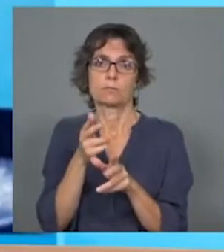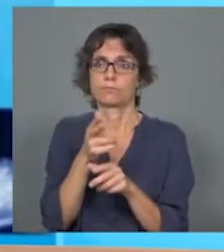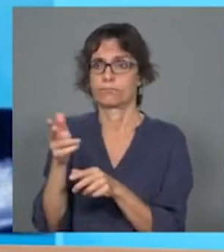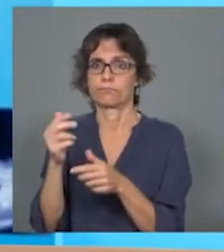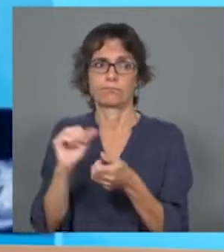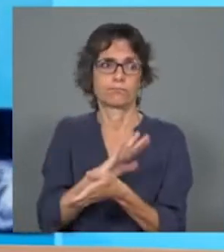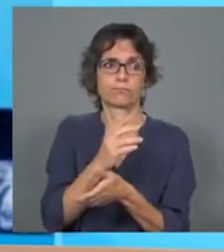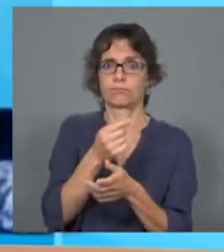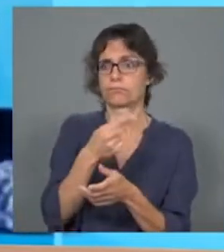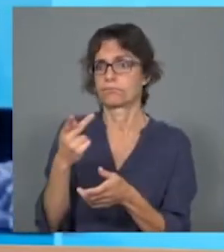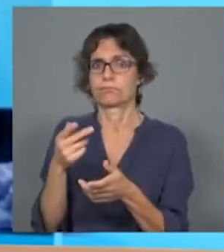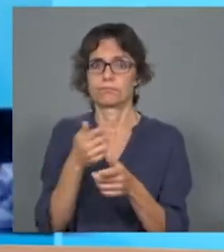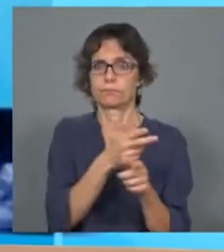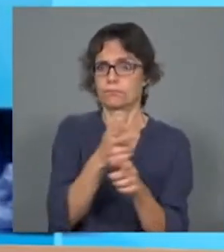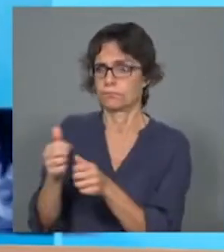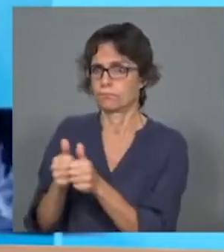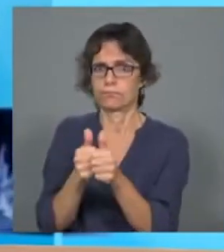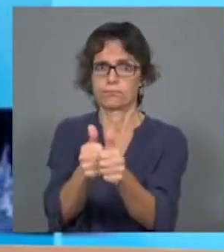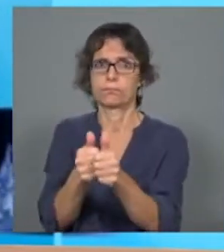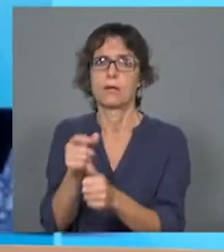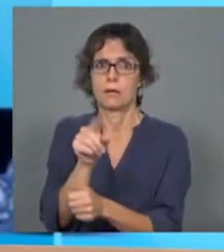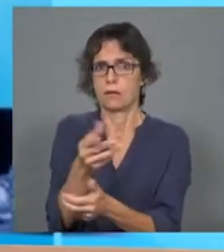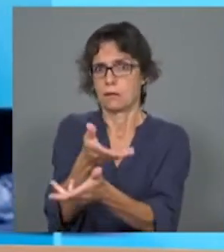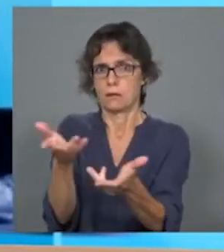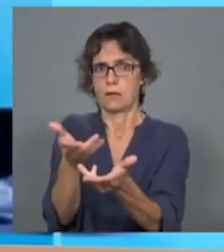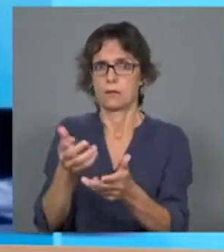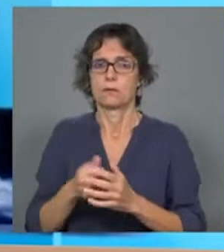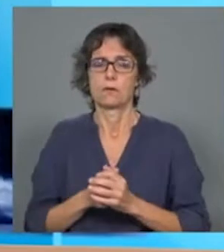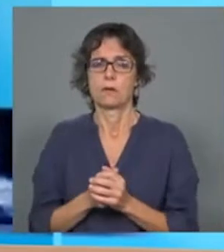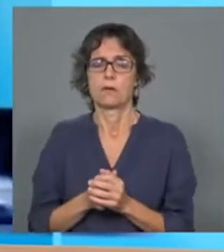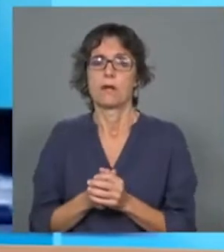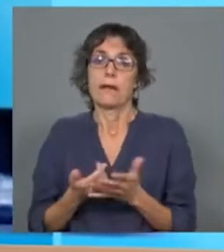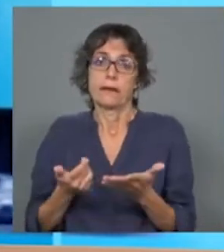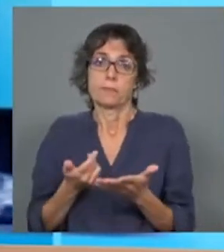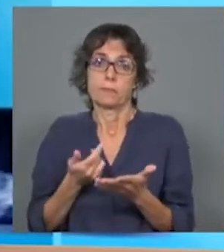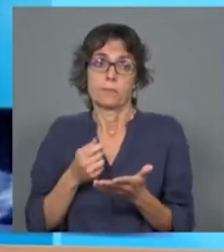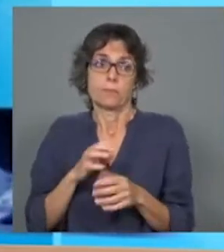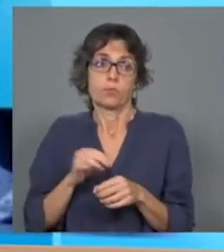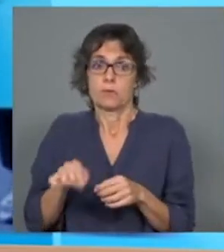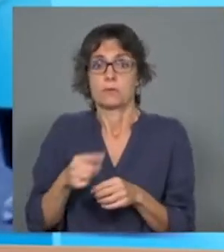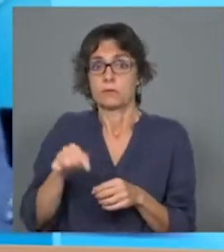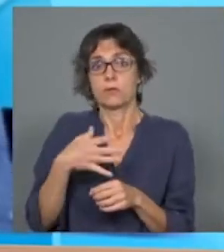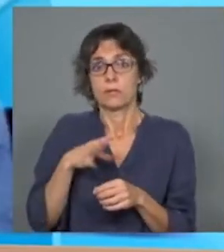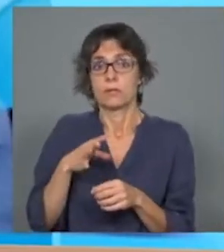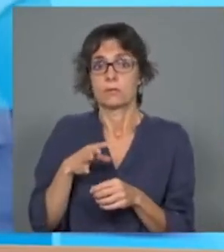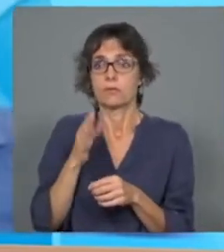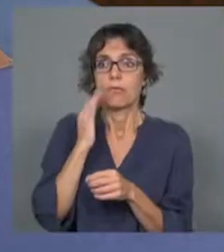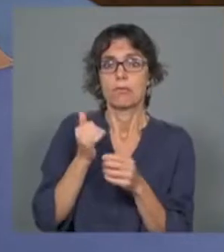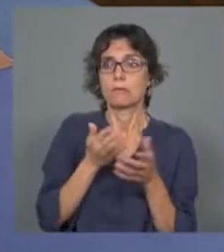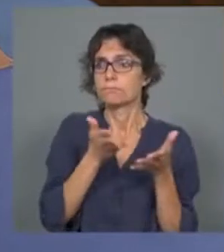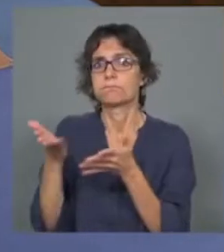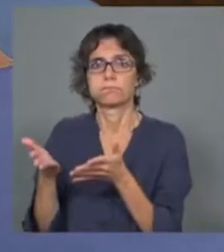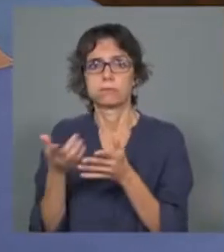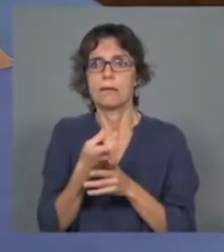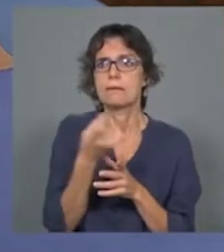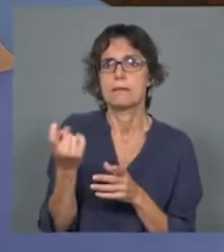intensivo, um tratamento jornalístico também de elevada dimensão, e a ideia é ir ao encontro de necessidades que